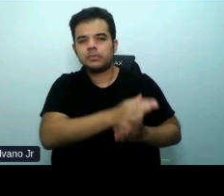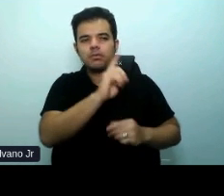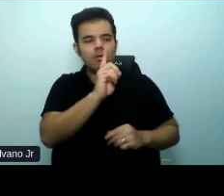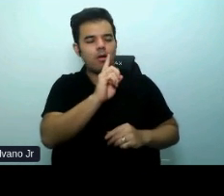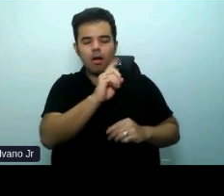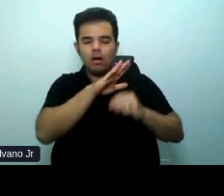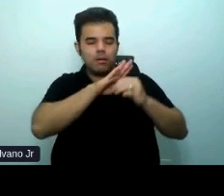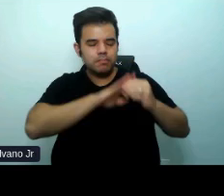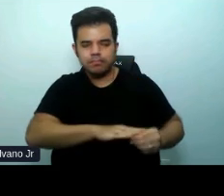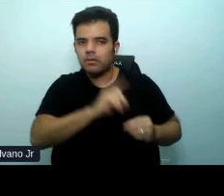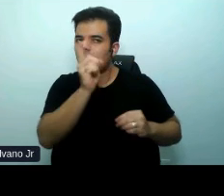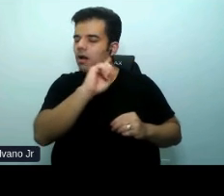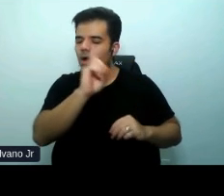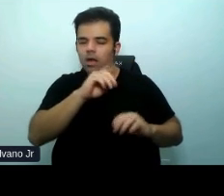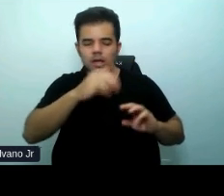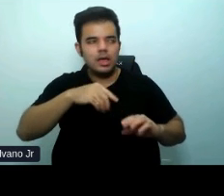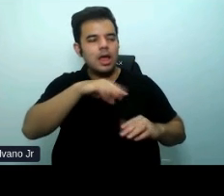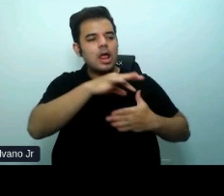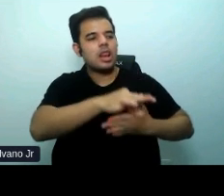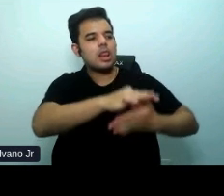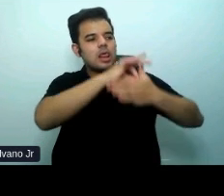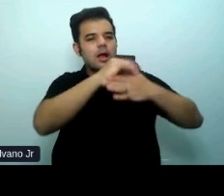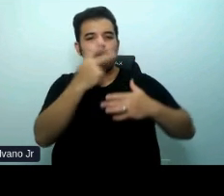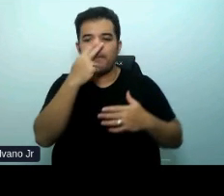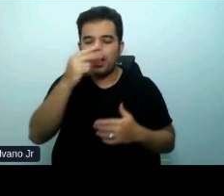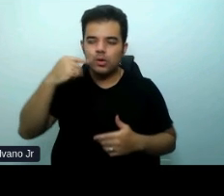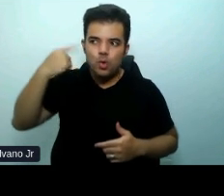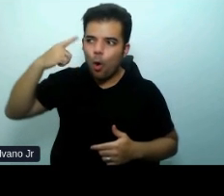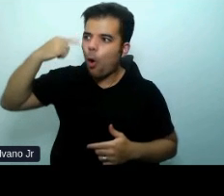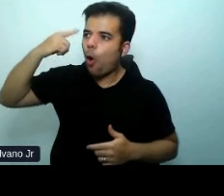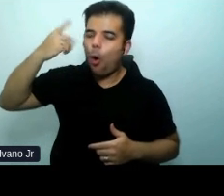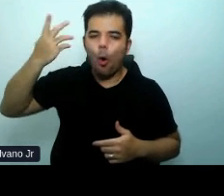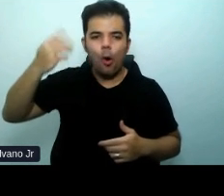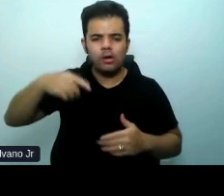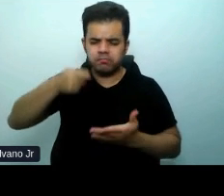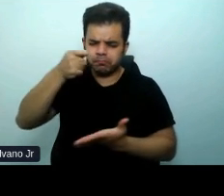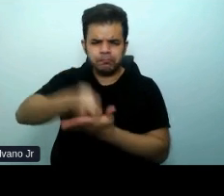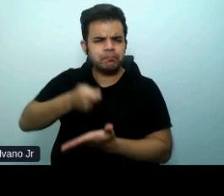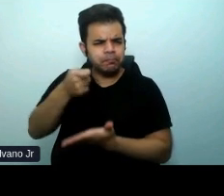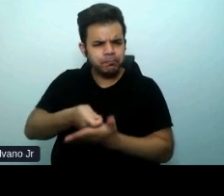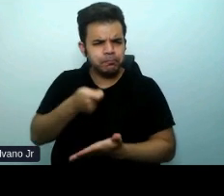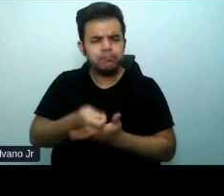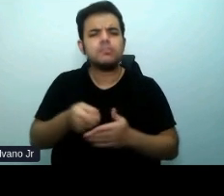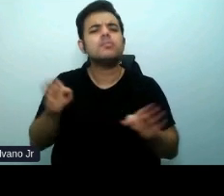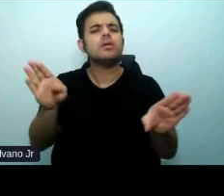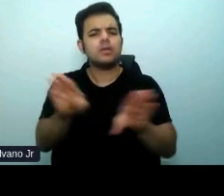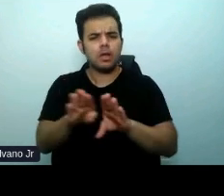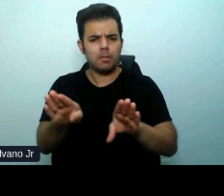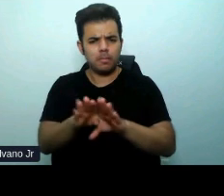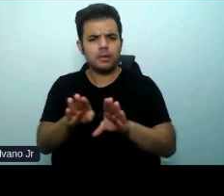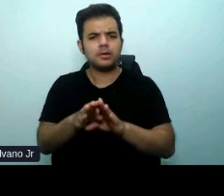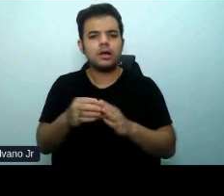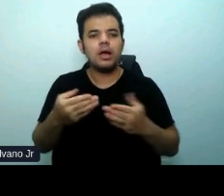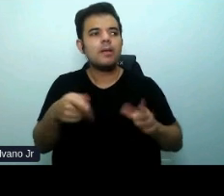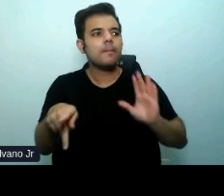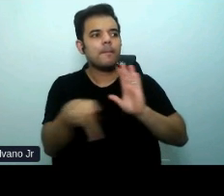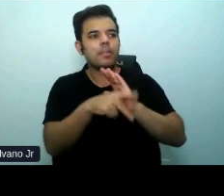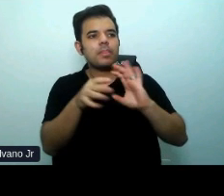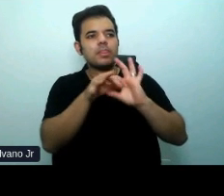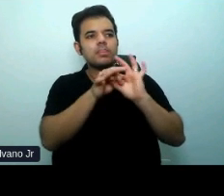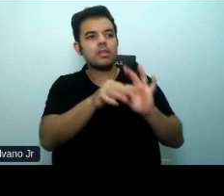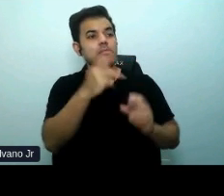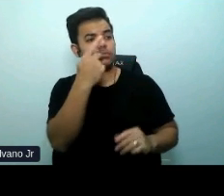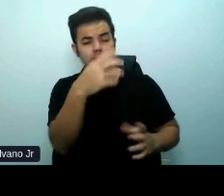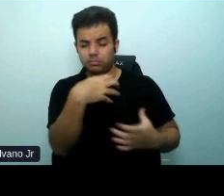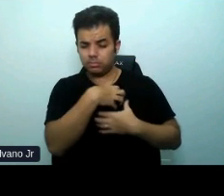essas líderes elas sejam taxadas de surtadas ao serem incisivas. E principalmente não permita associações do